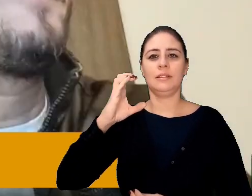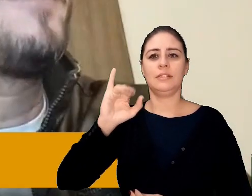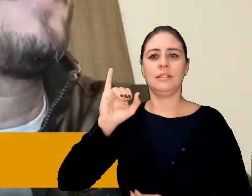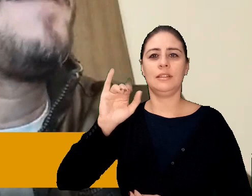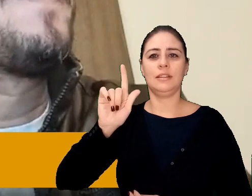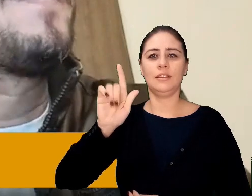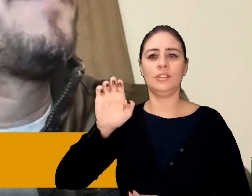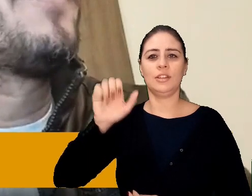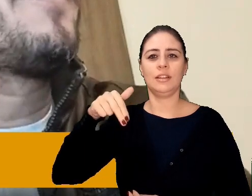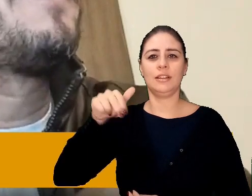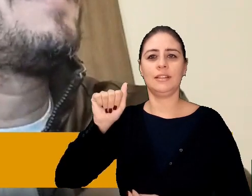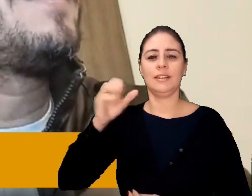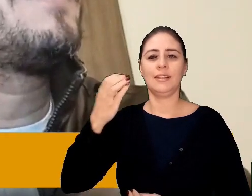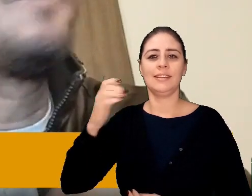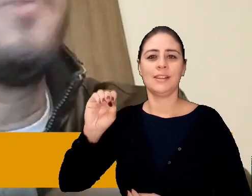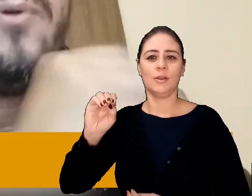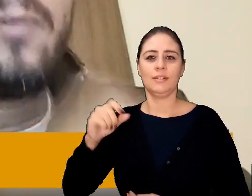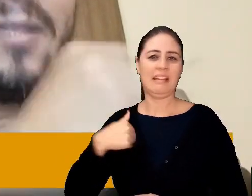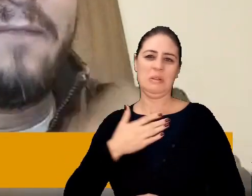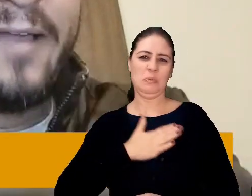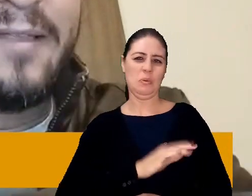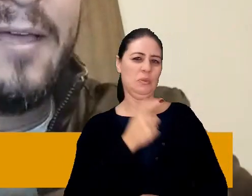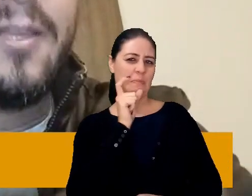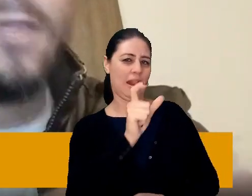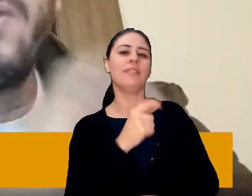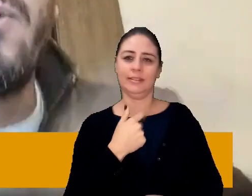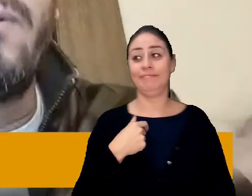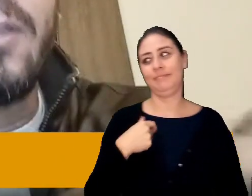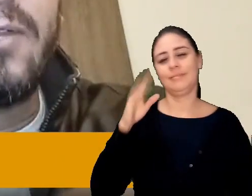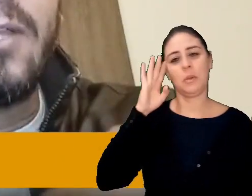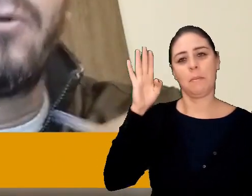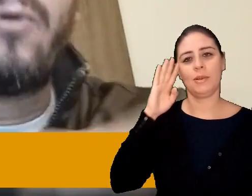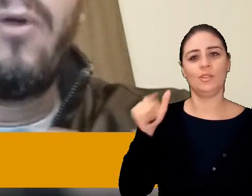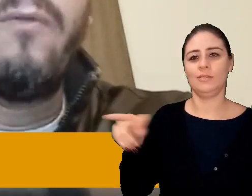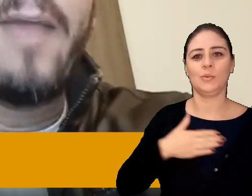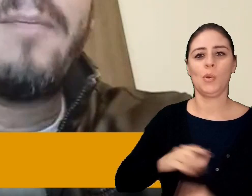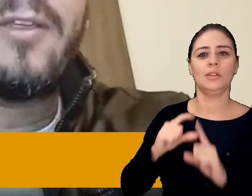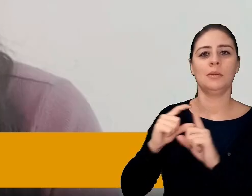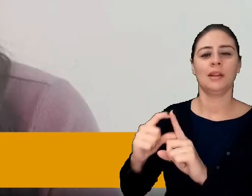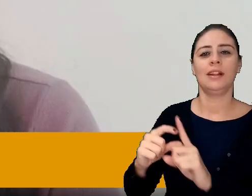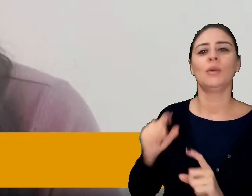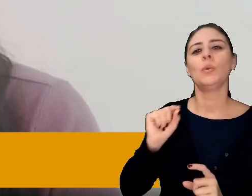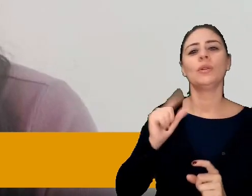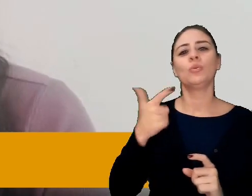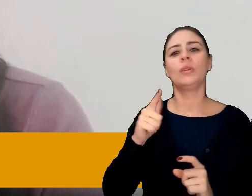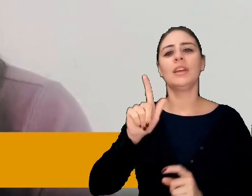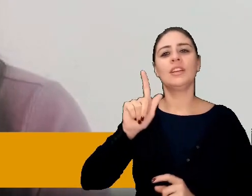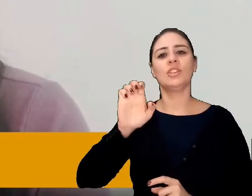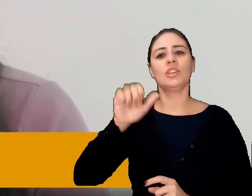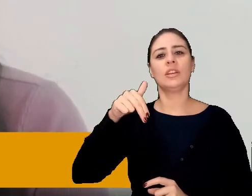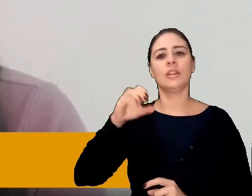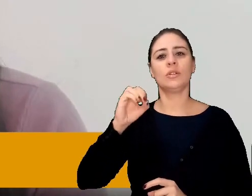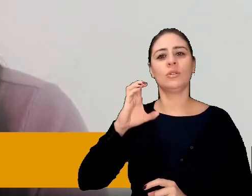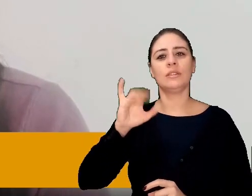exatamente, imaginei. Por conta da questão do uso que se faz, né? Tipo, não houve genocídio. O que É houve que é as pessoas miscigenação. romantizam isso,